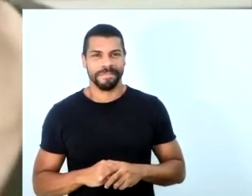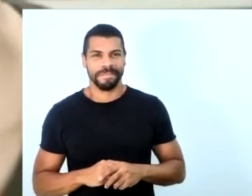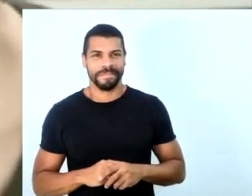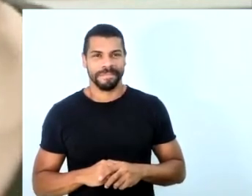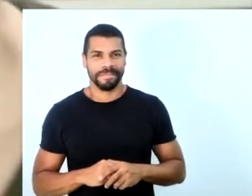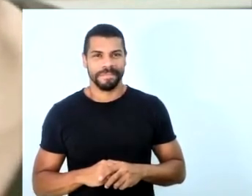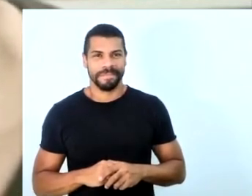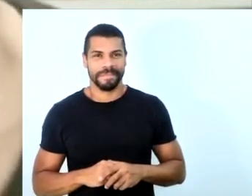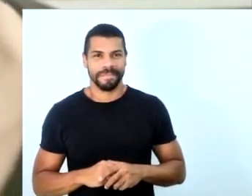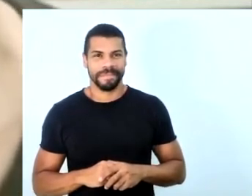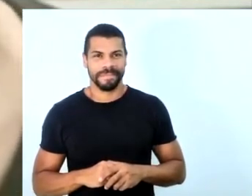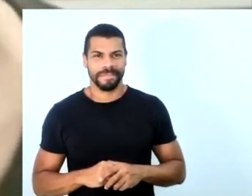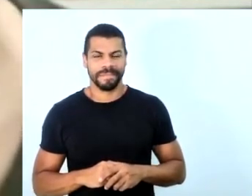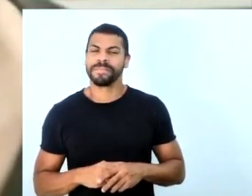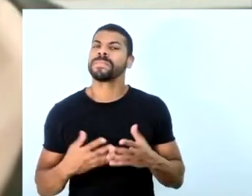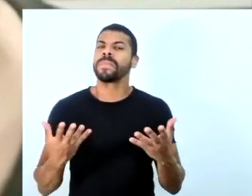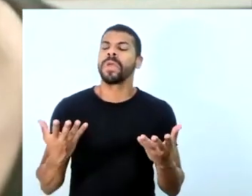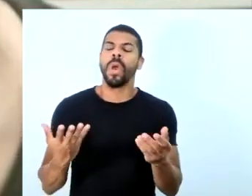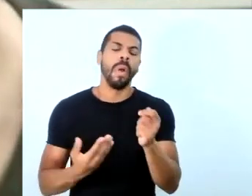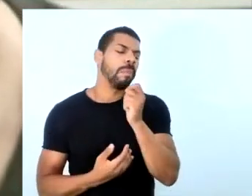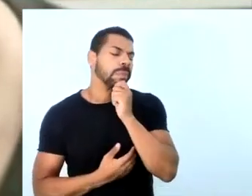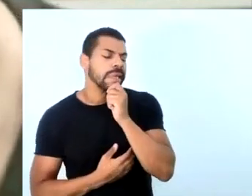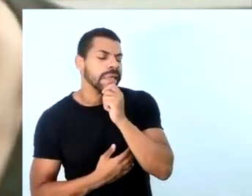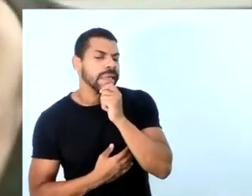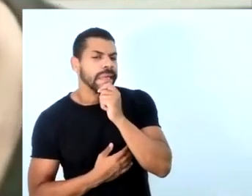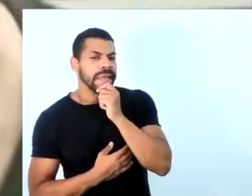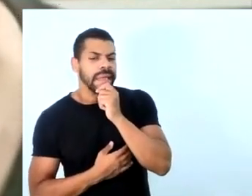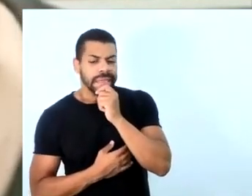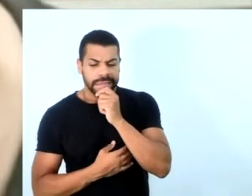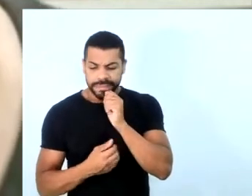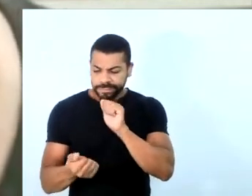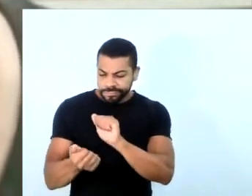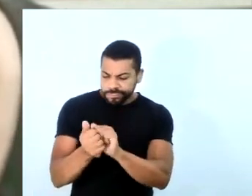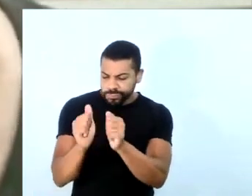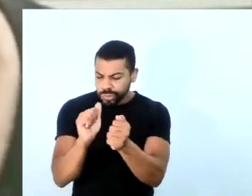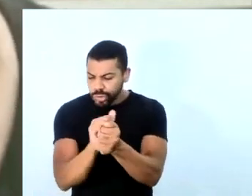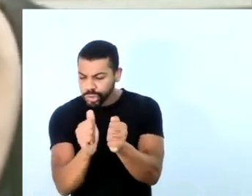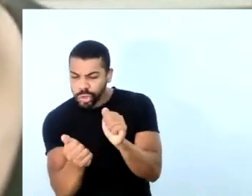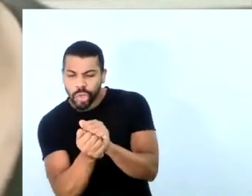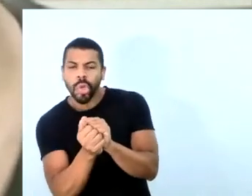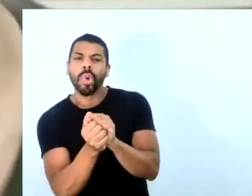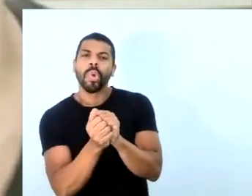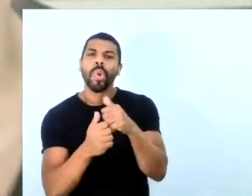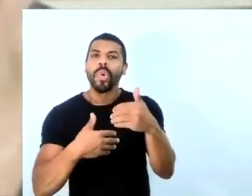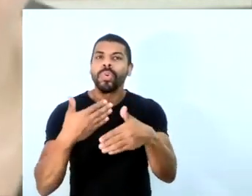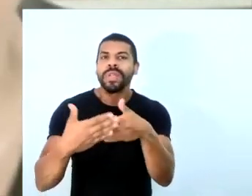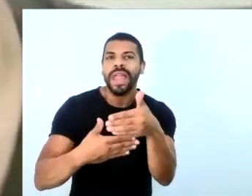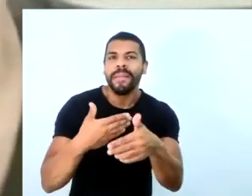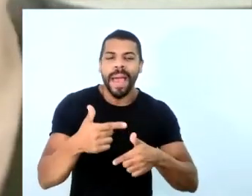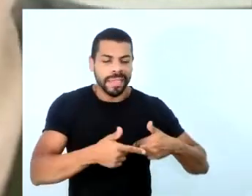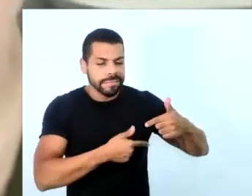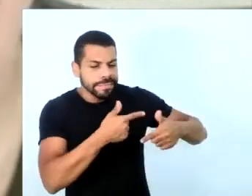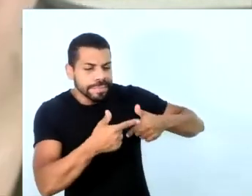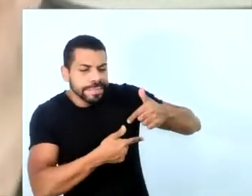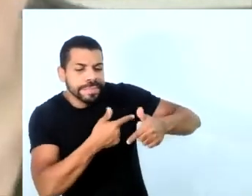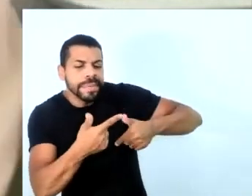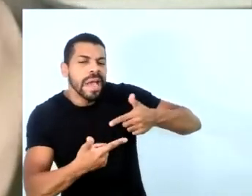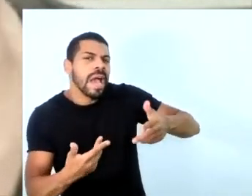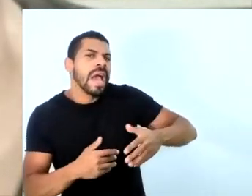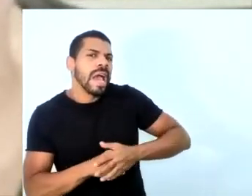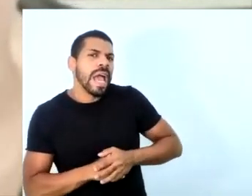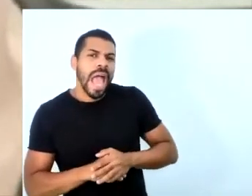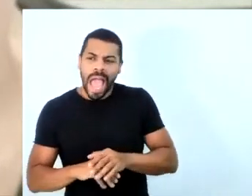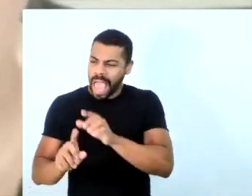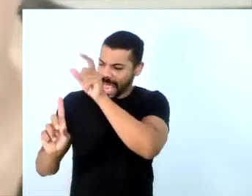E nesse sentido, você acha como essas, enfim, associações, ou dentro da indústria, um trabalho de, por exemplo, tem a Abda lá,